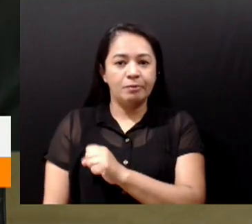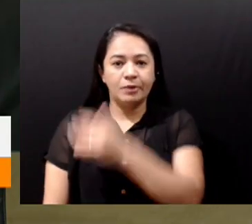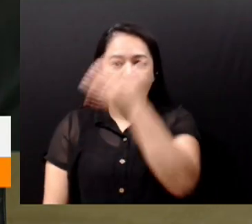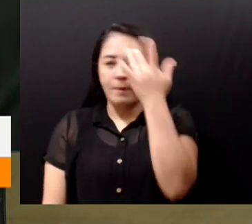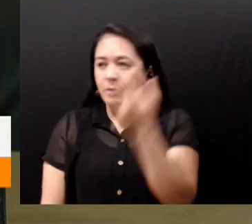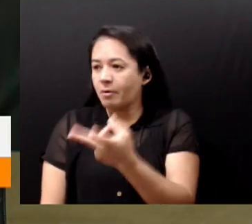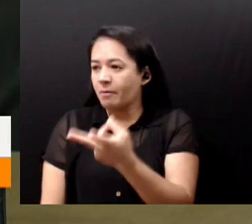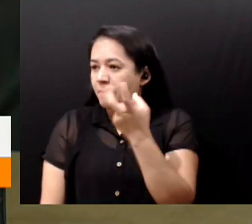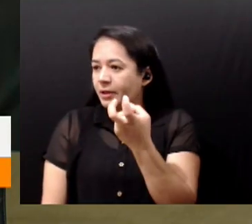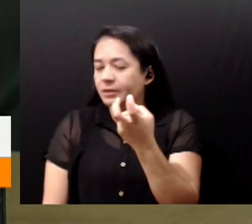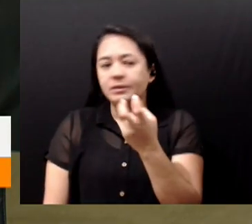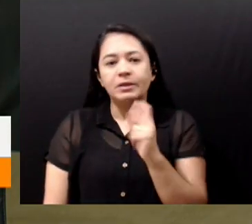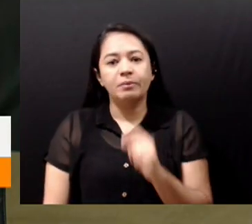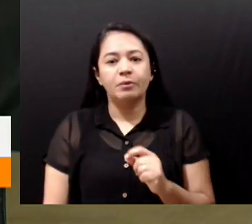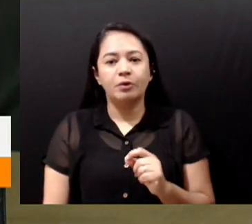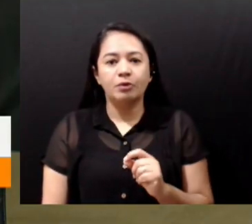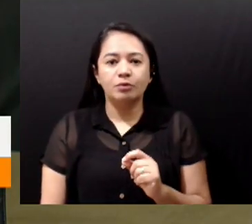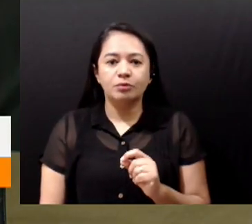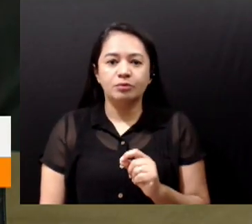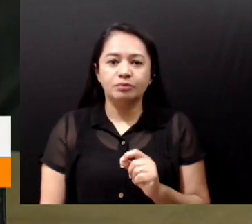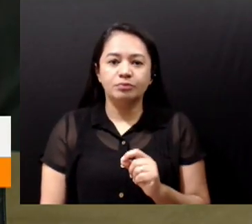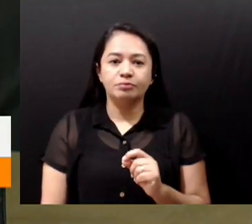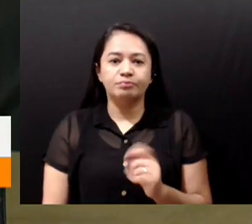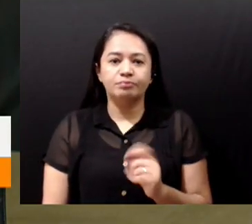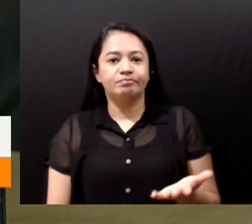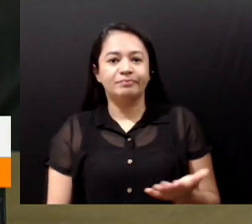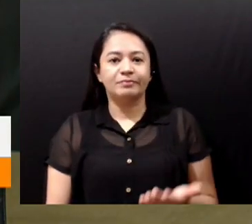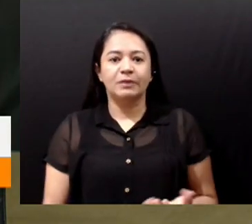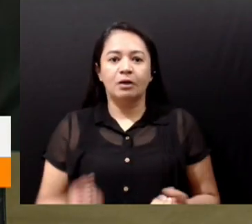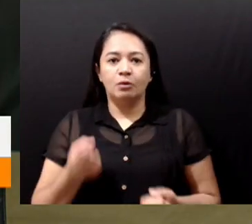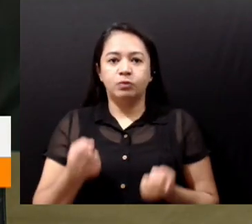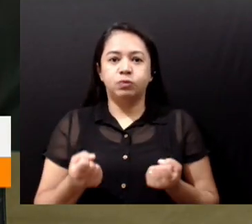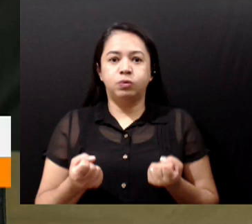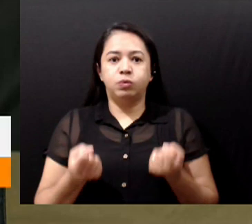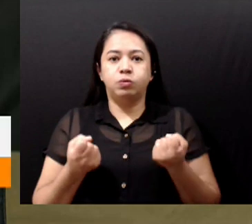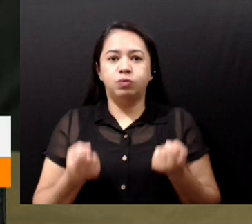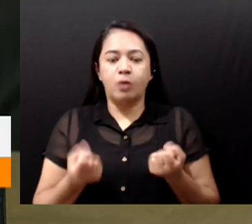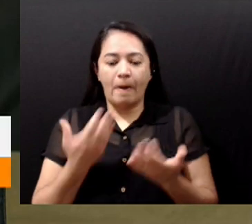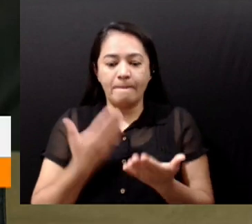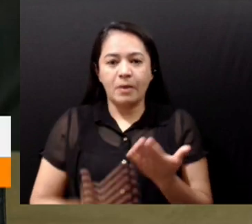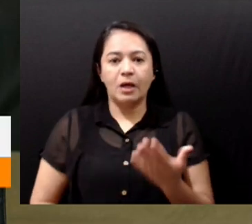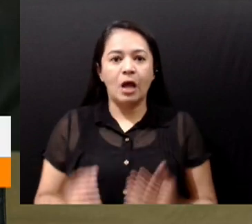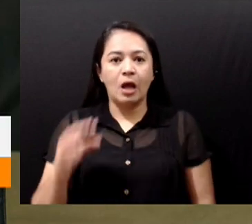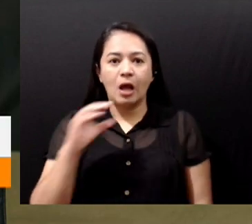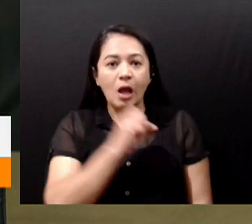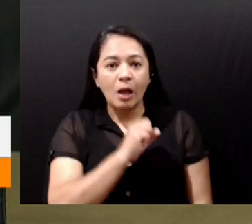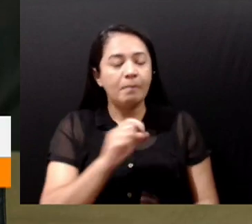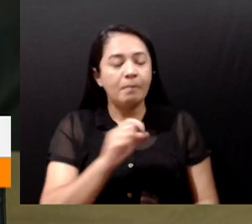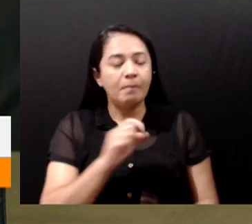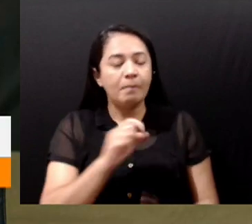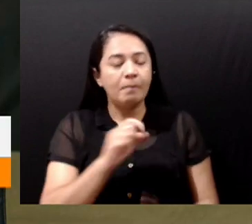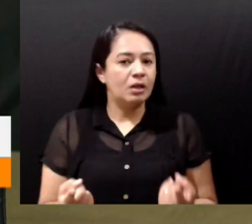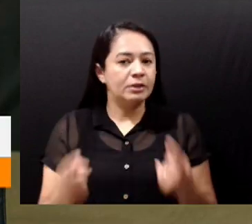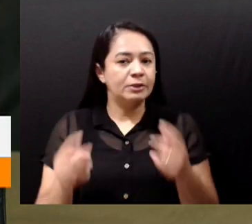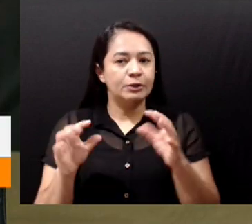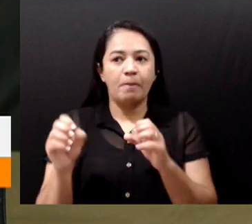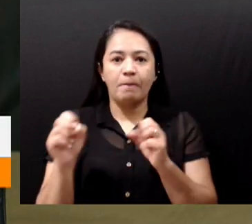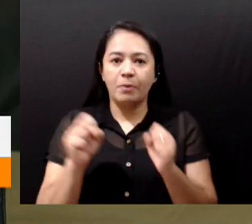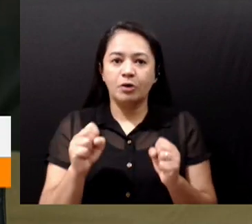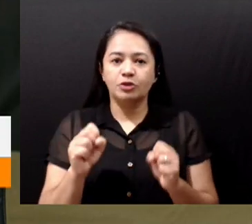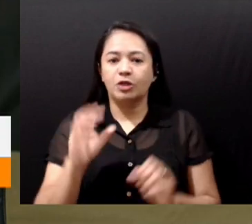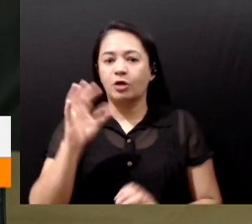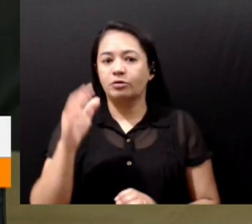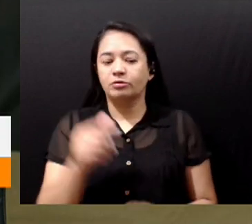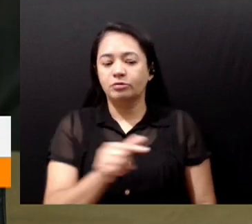dieta, uma perda de peso acelerado, né, na balança. Mas isso pode acontecer nas primeiras